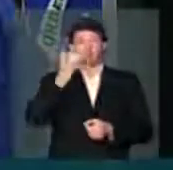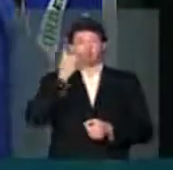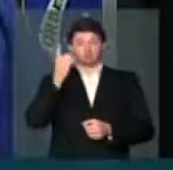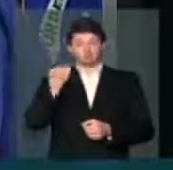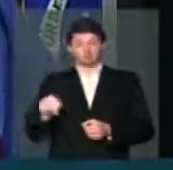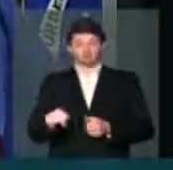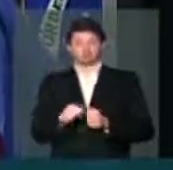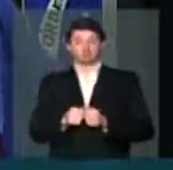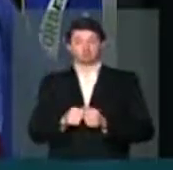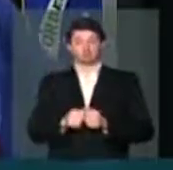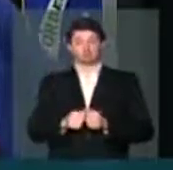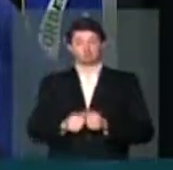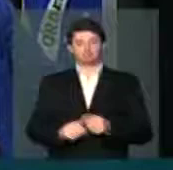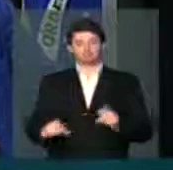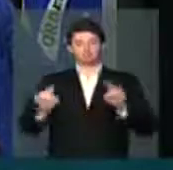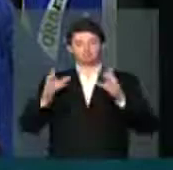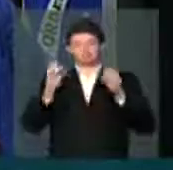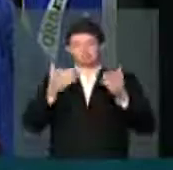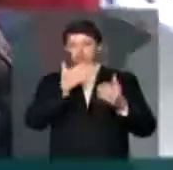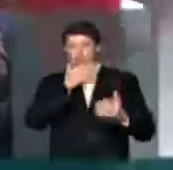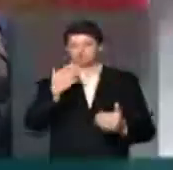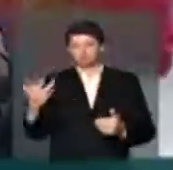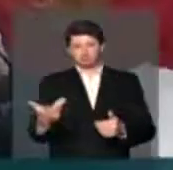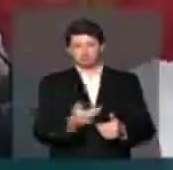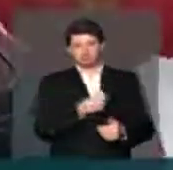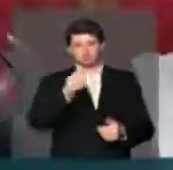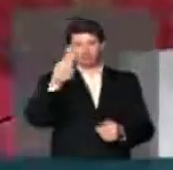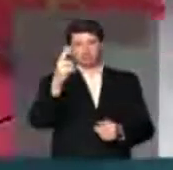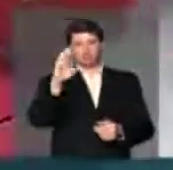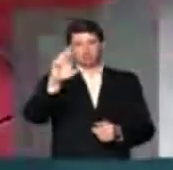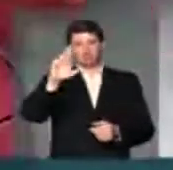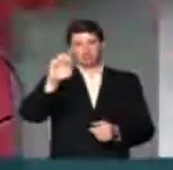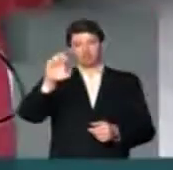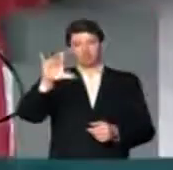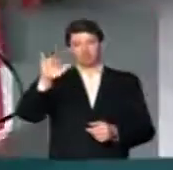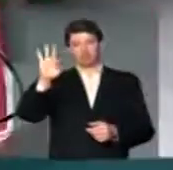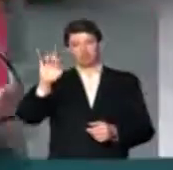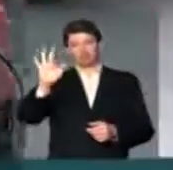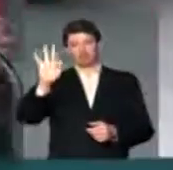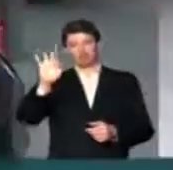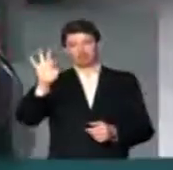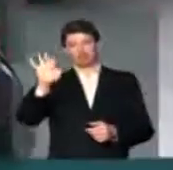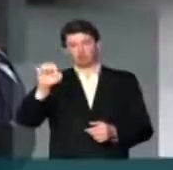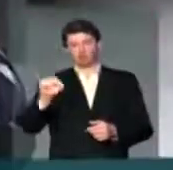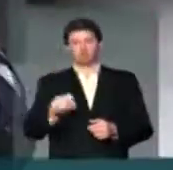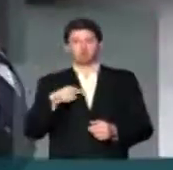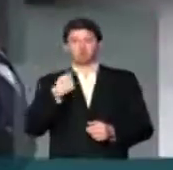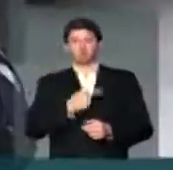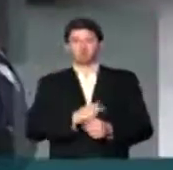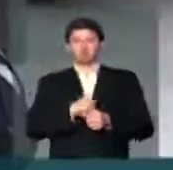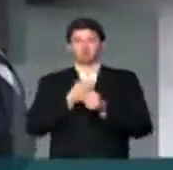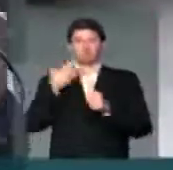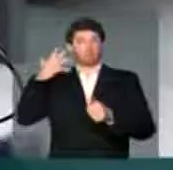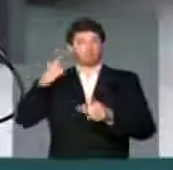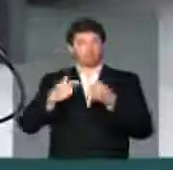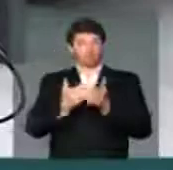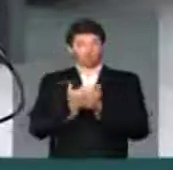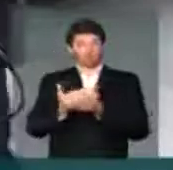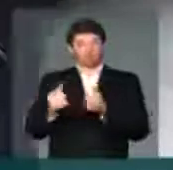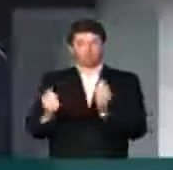presidente, especialmente esse grande companheiro que é o Heráclito Fortes. Praticamente nós começamos a política